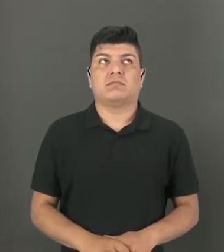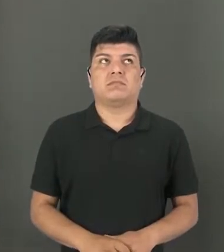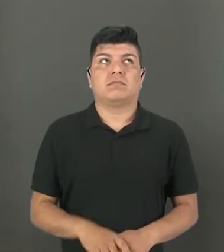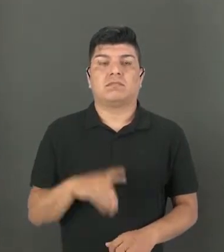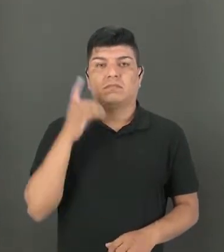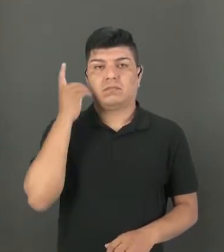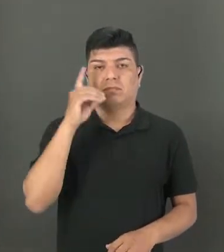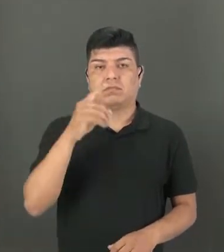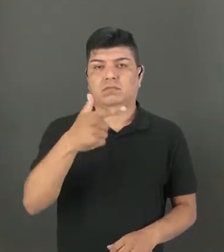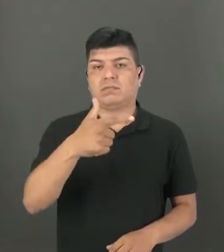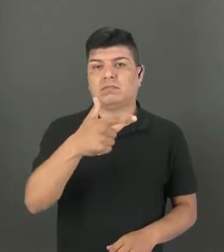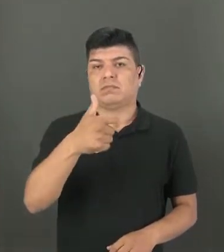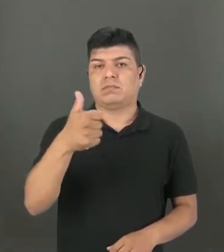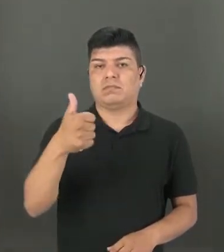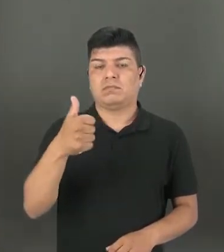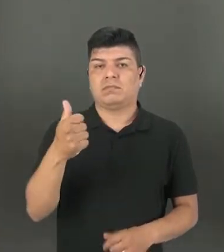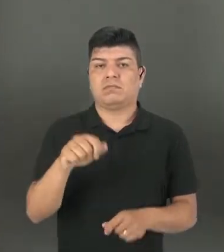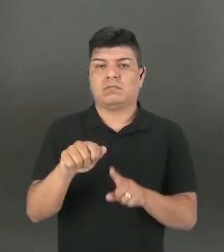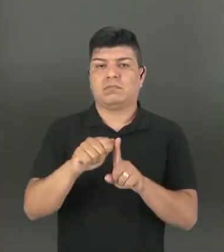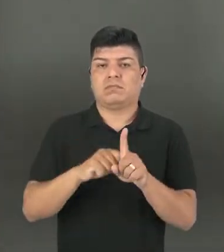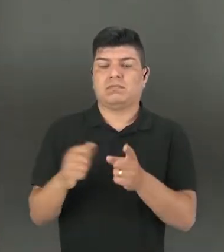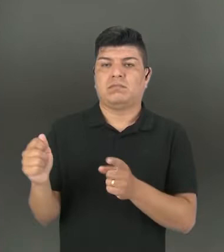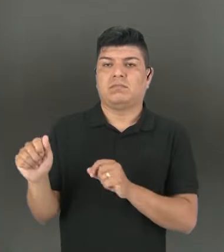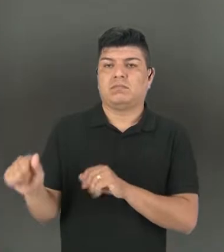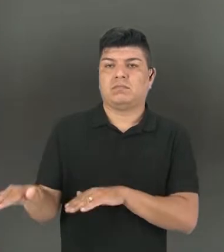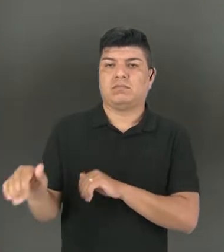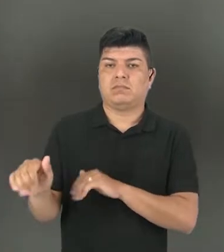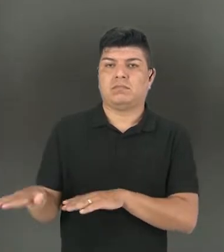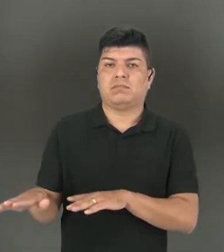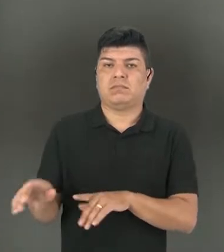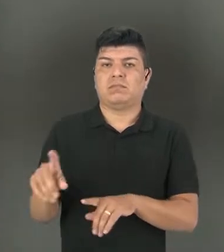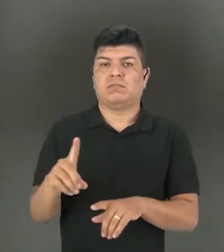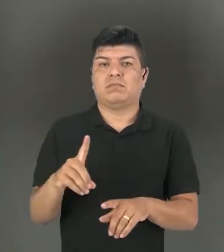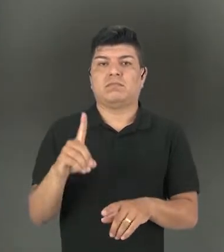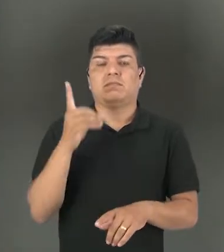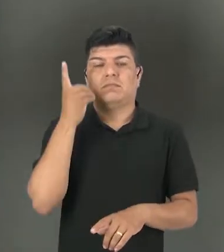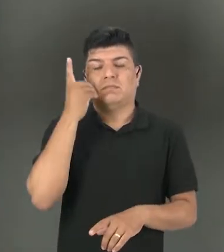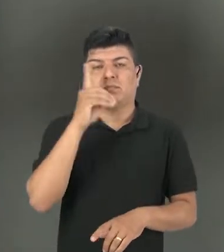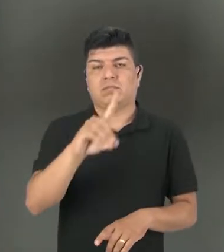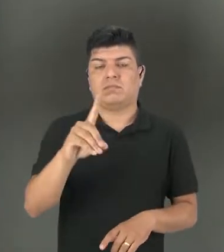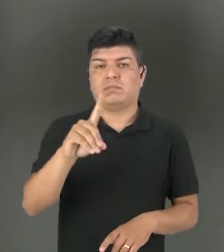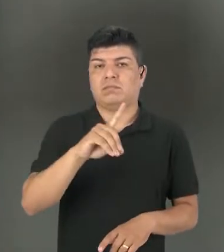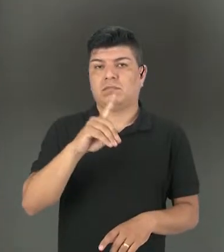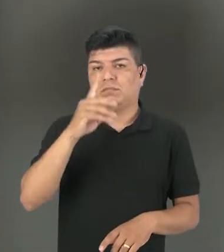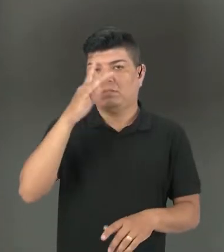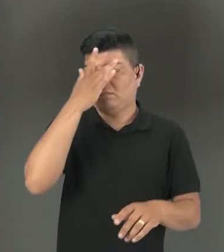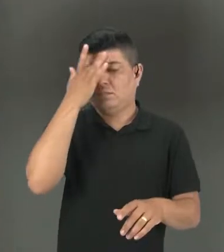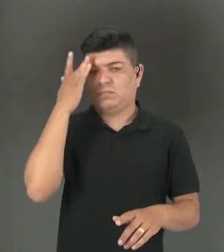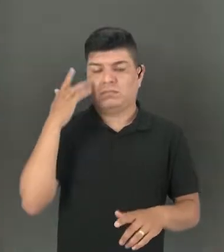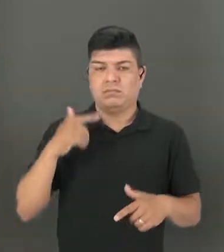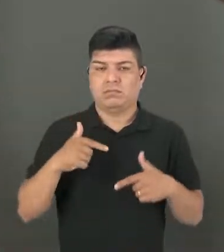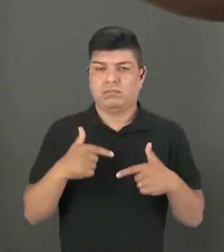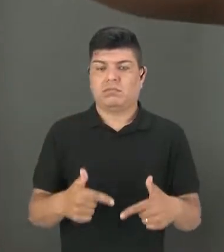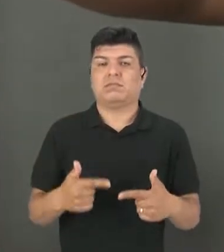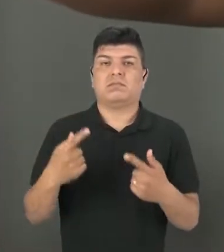Neste dia 21 de setembro, Dia Nacional da Luta da Pessoa com